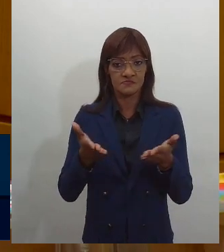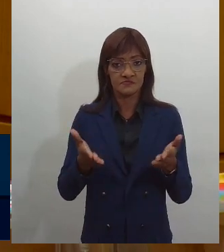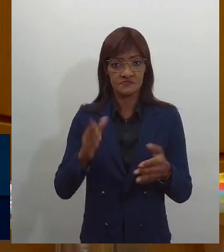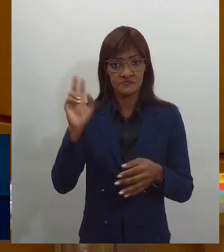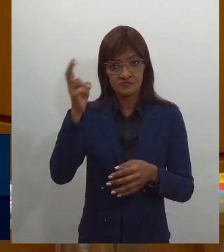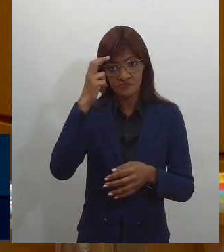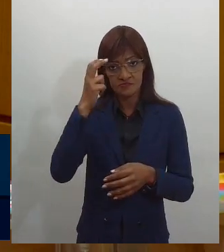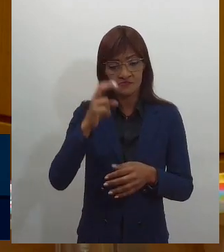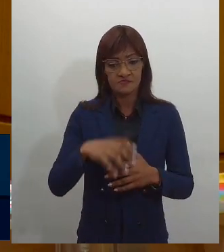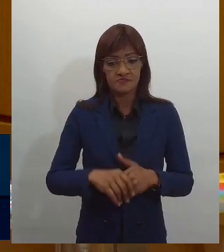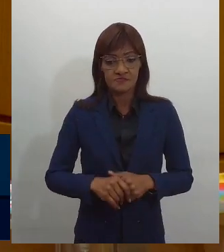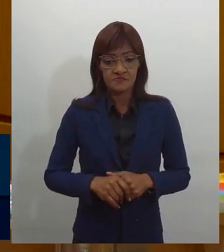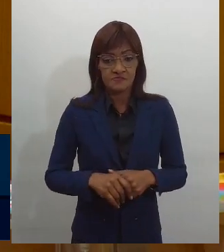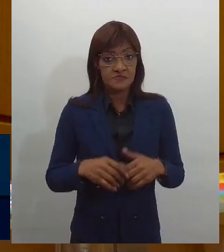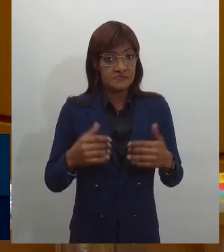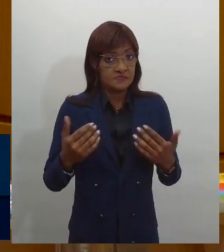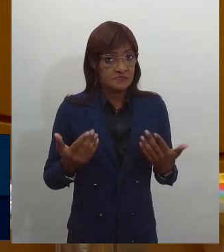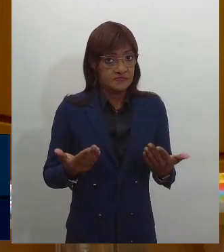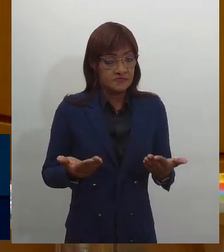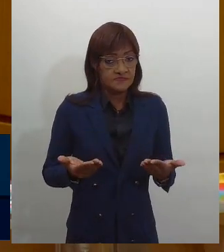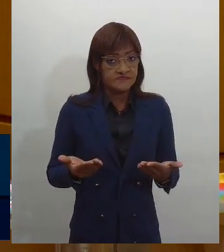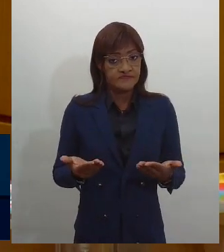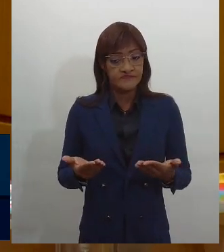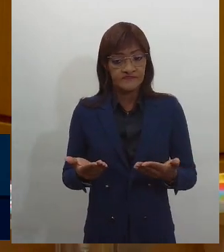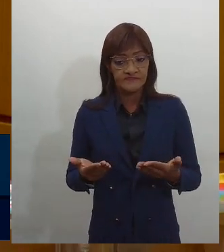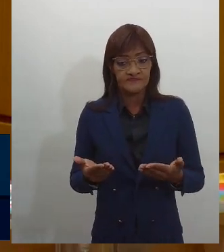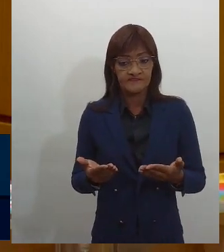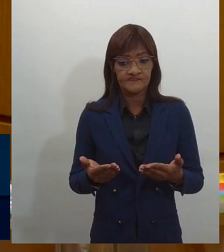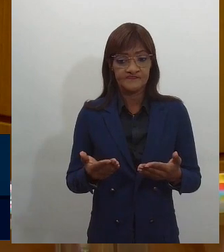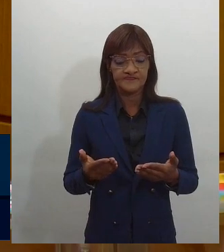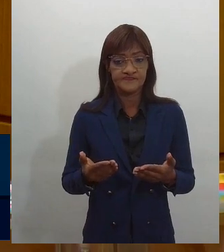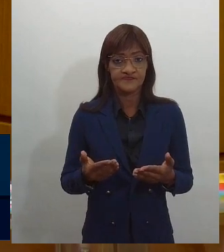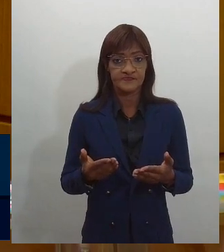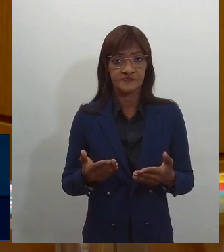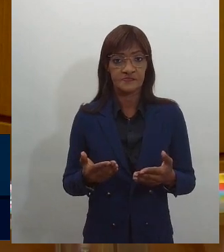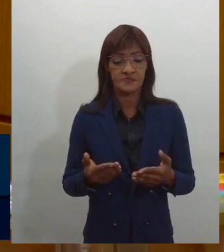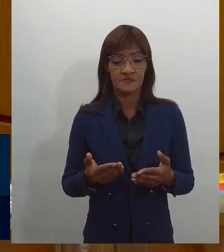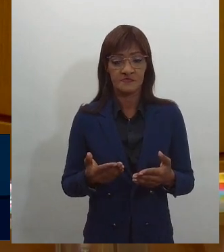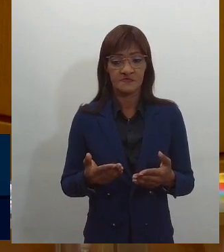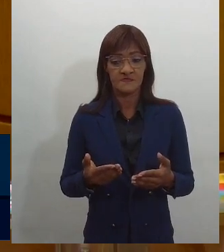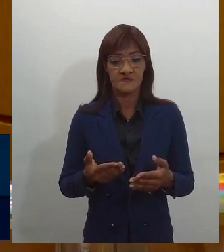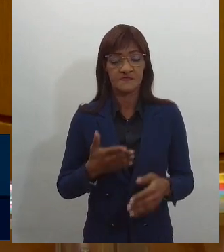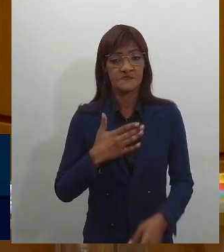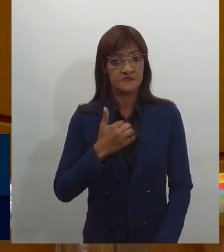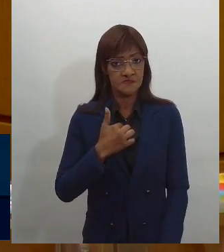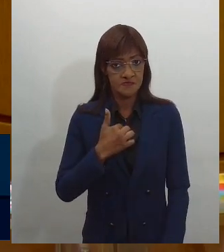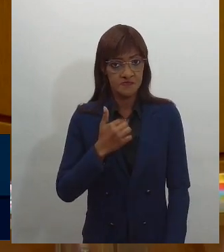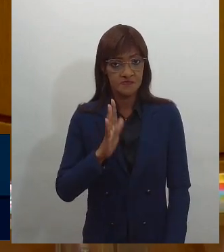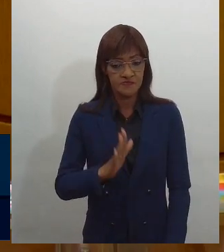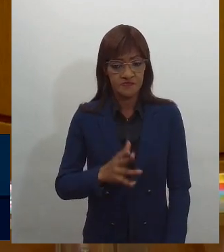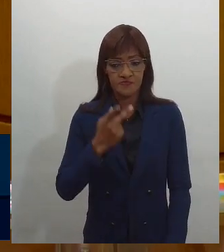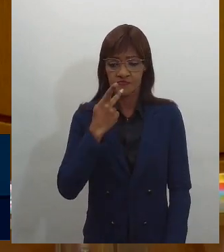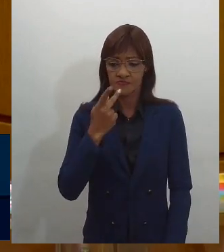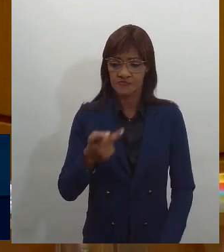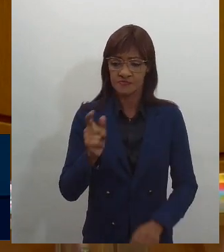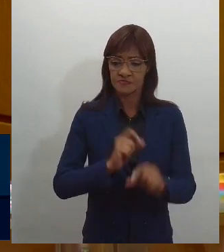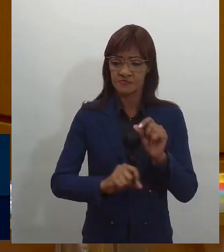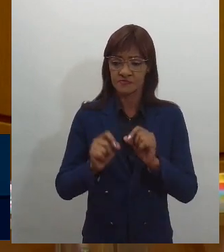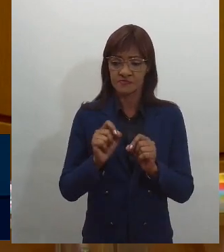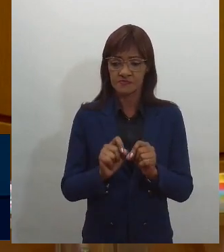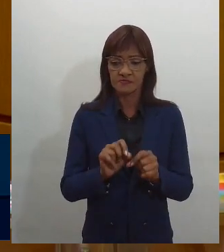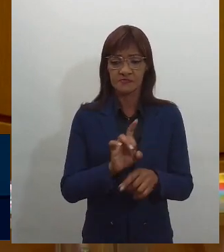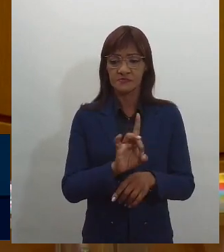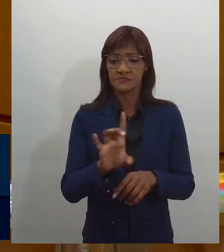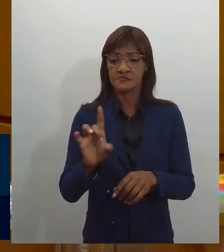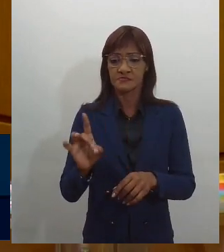Então, eu faço aqui a minha reivindicação que os gestores dos municípios que